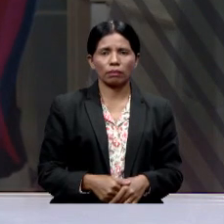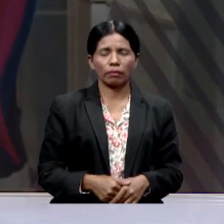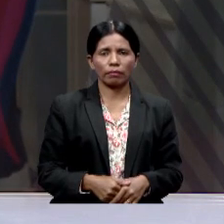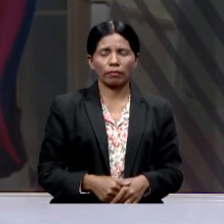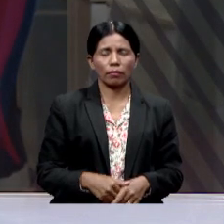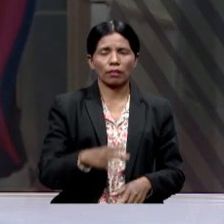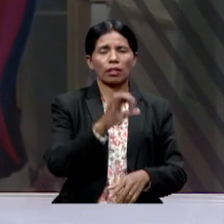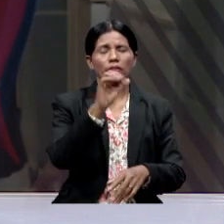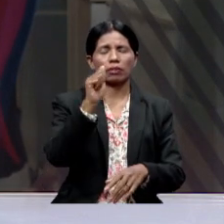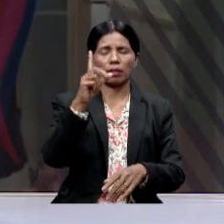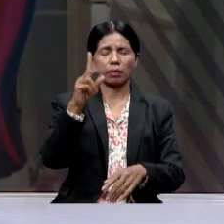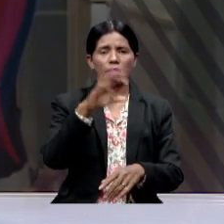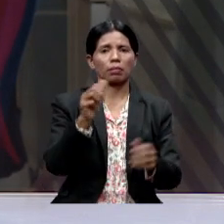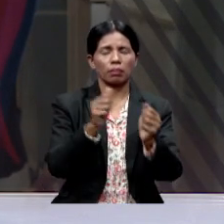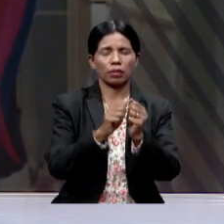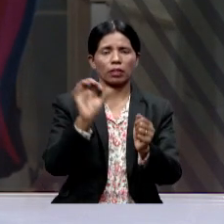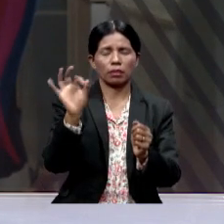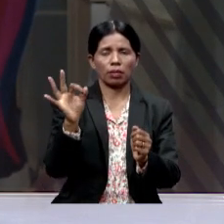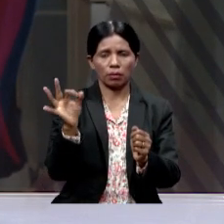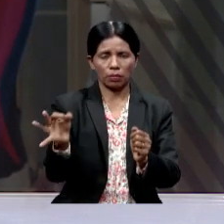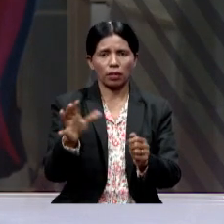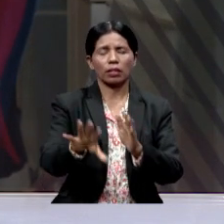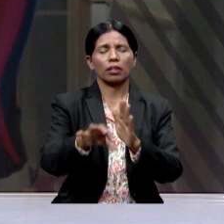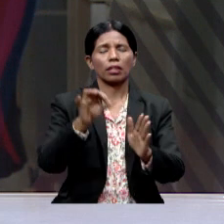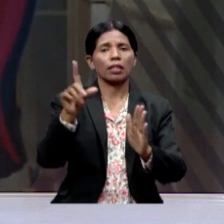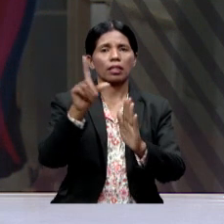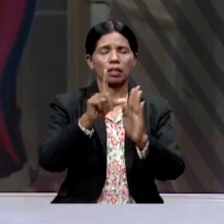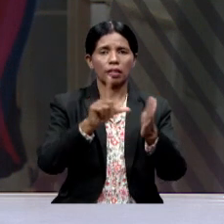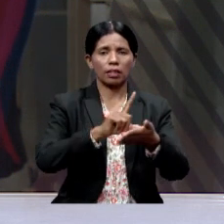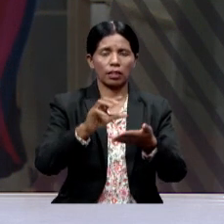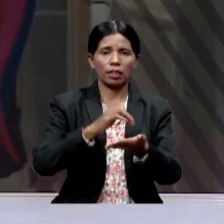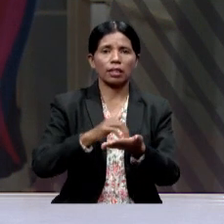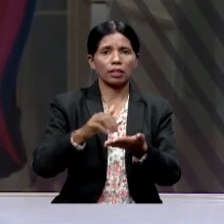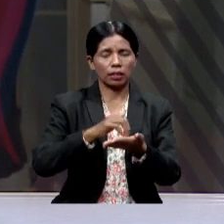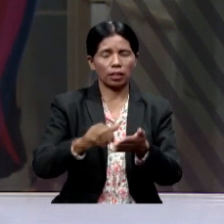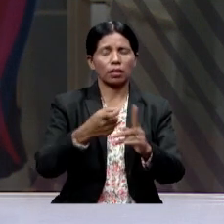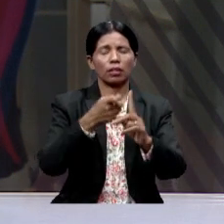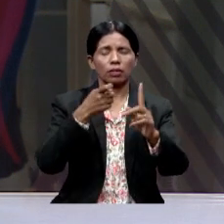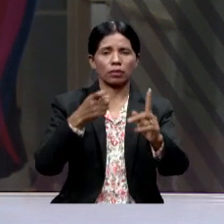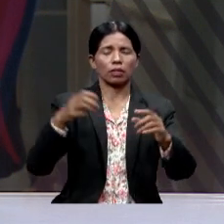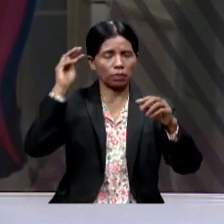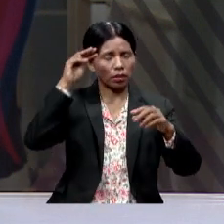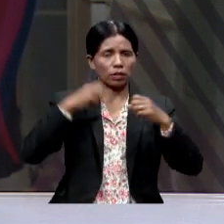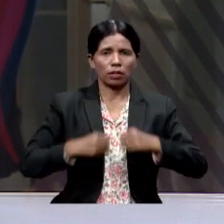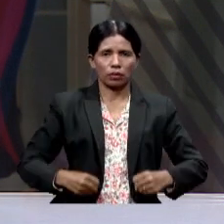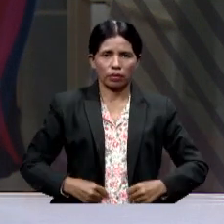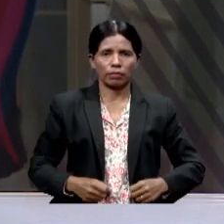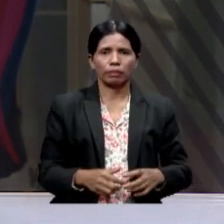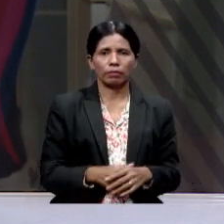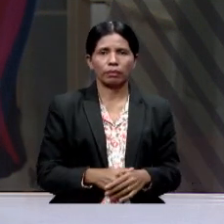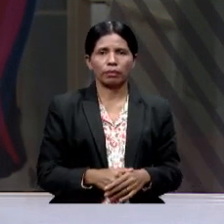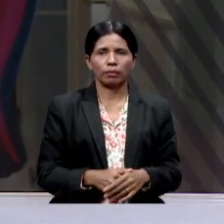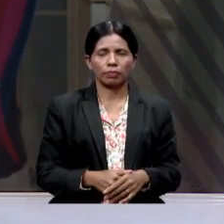Farmácia Retalho Cianulo Racing retornou na licença russo Ministério da Saúde, onde estabelece farmácia privada.